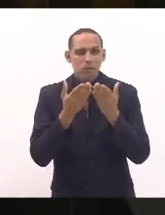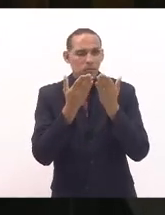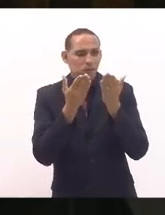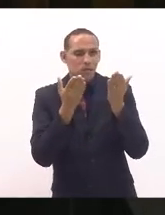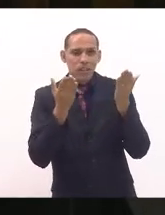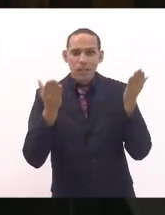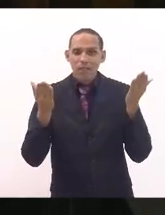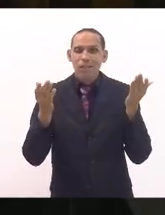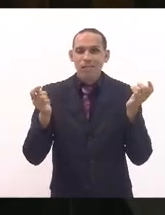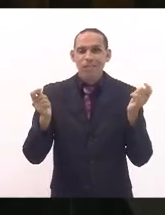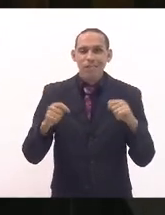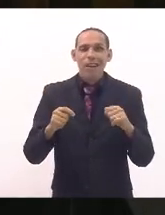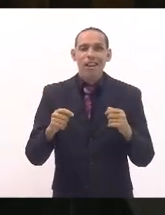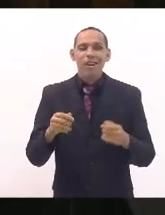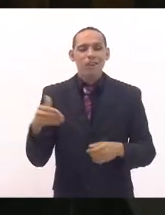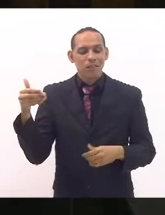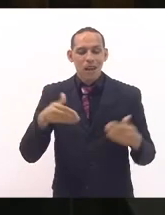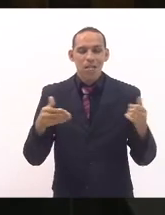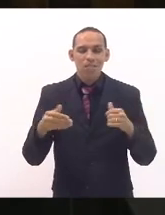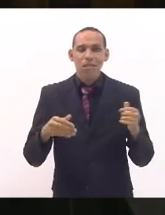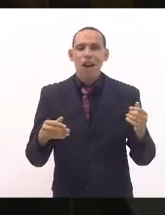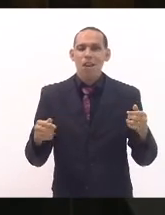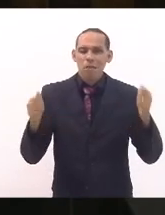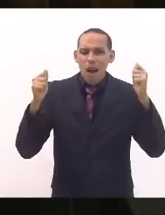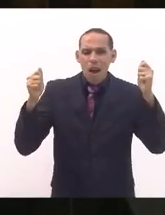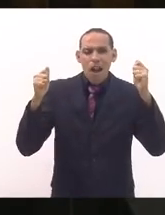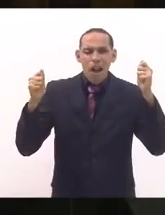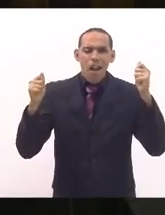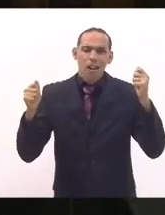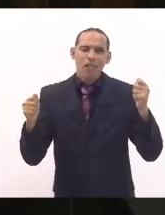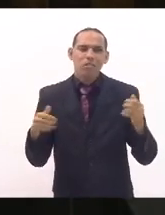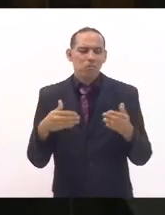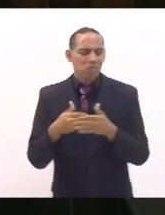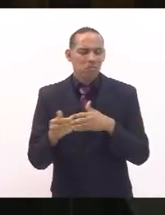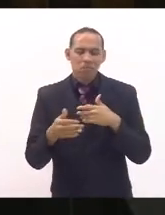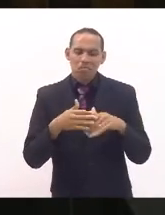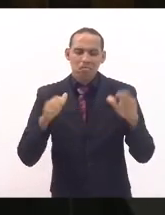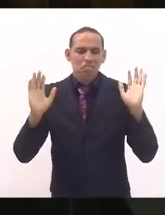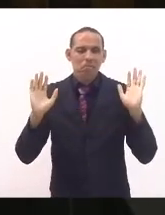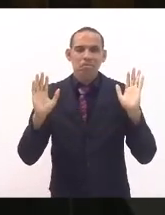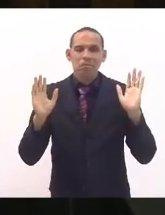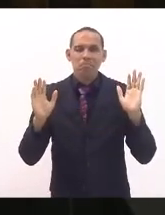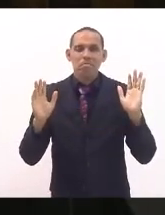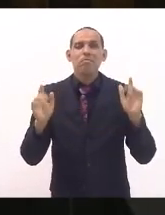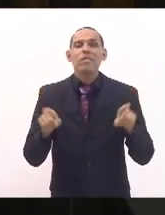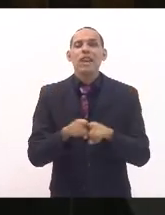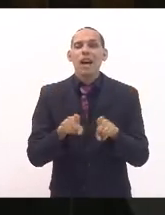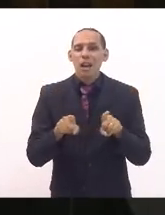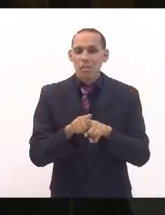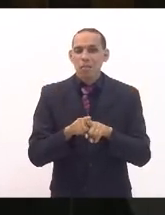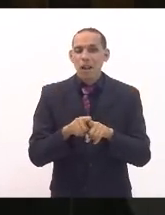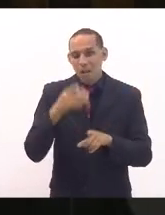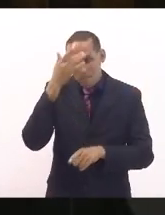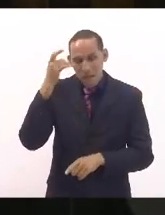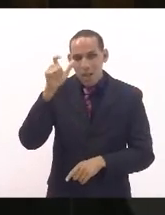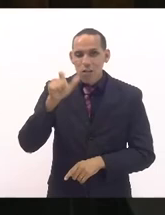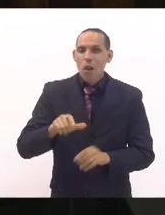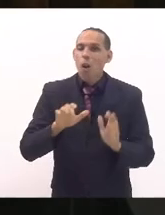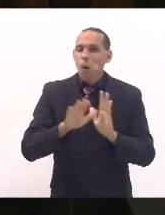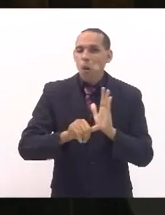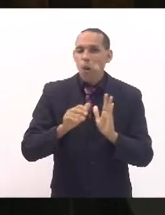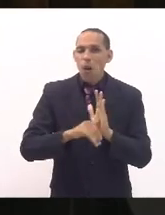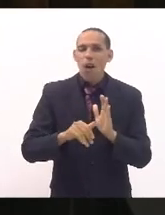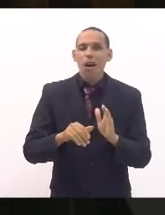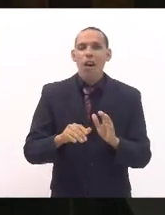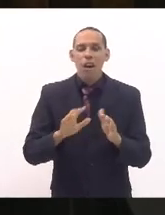e senhoras possam fazer esse tipo de manifestação para quem quer que seja, inclusive para o ladrão de nove dedos. Faz parte do